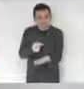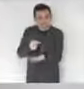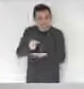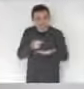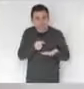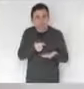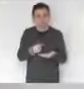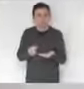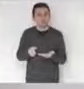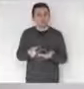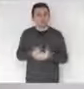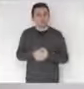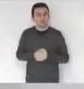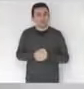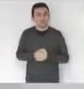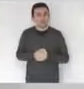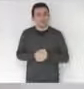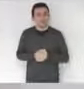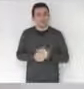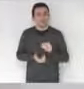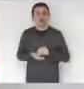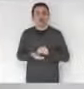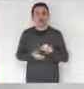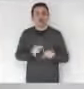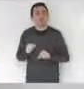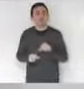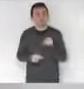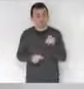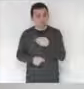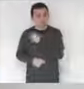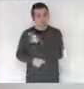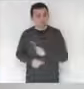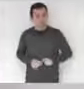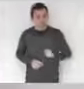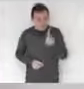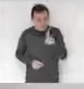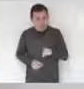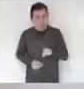O que falta, senhor governador, é o diálogo.